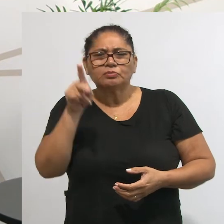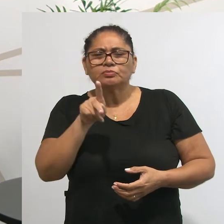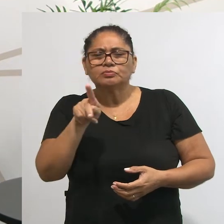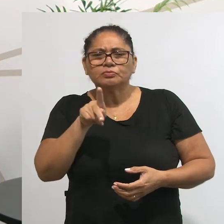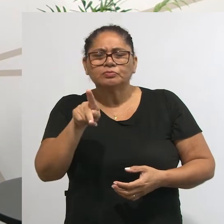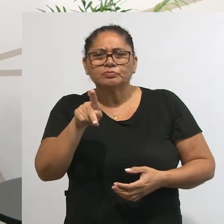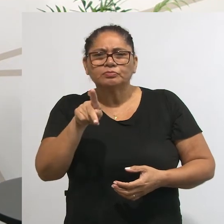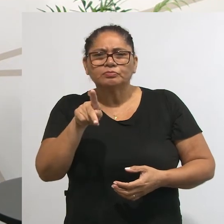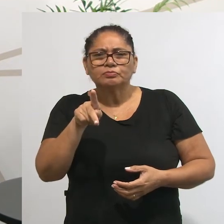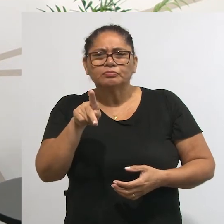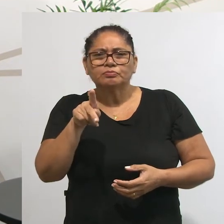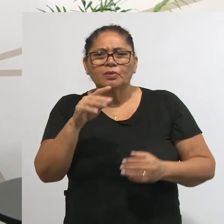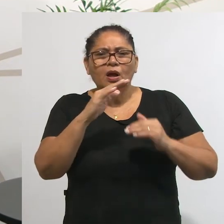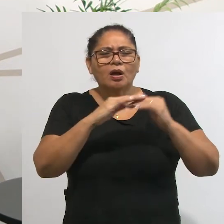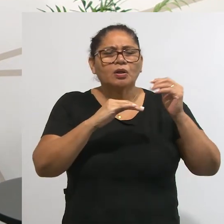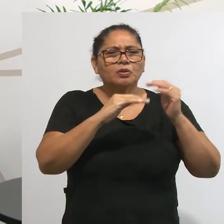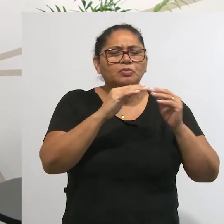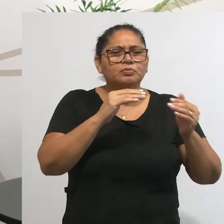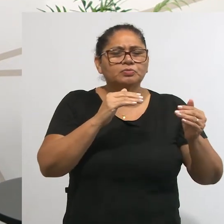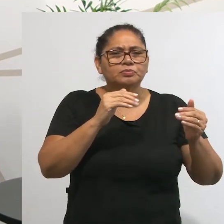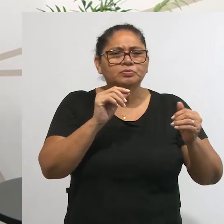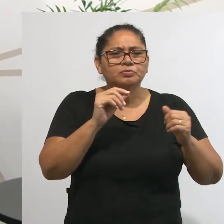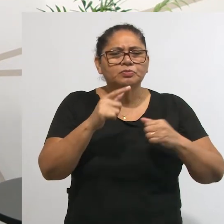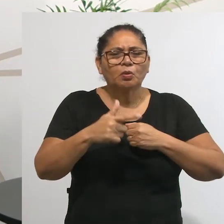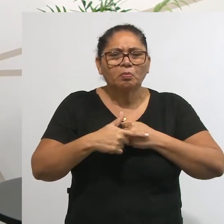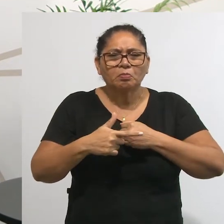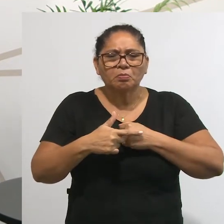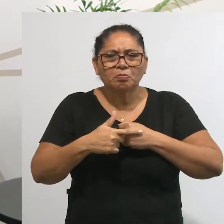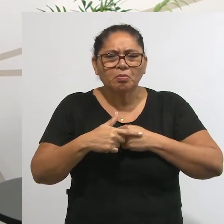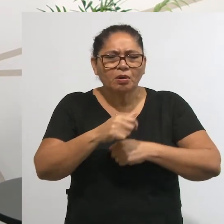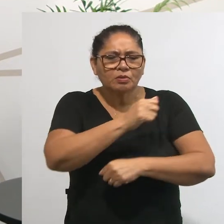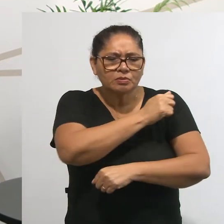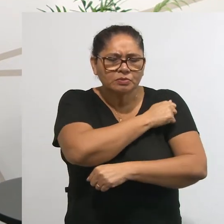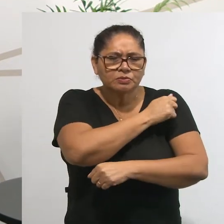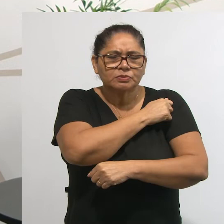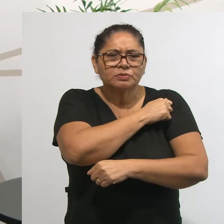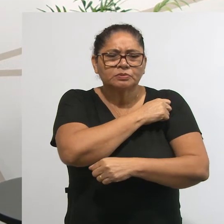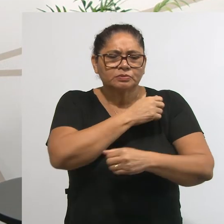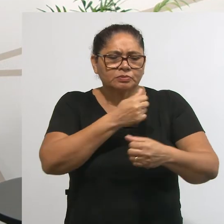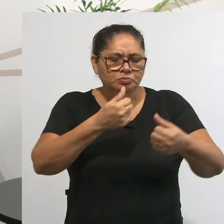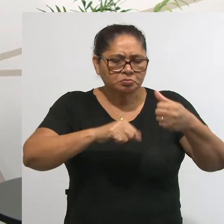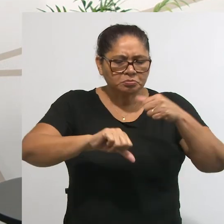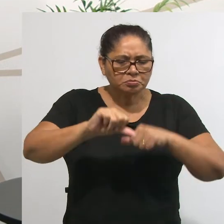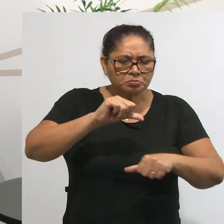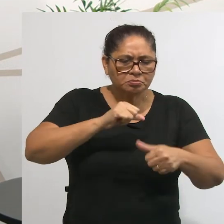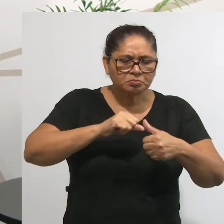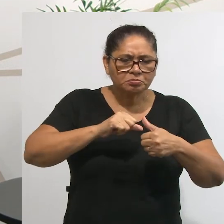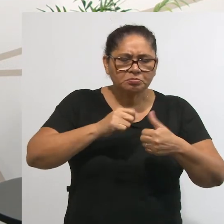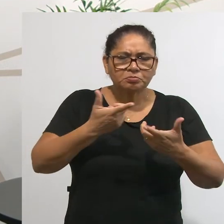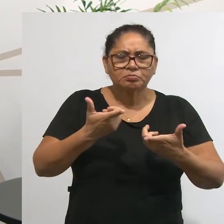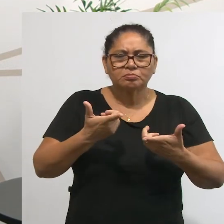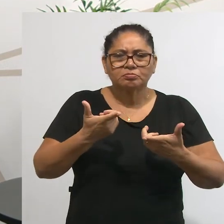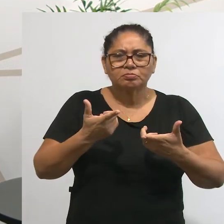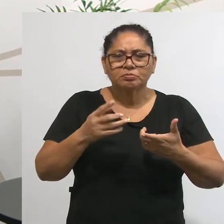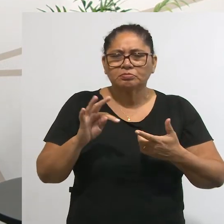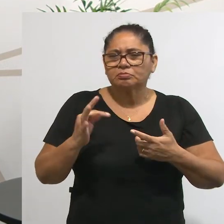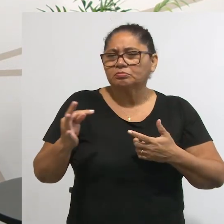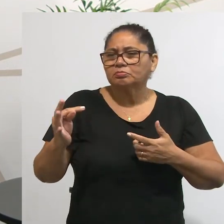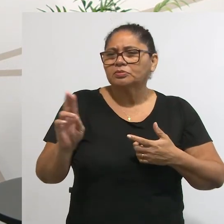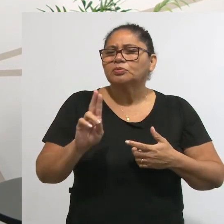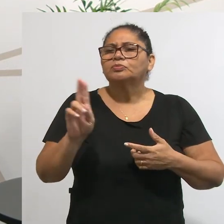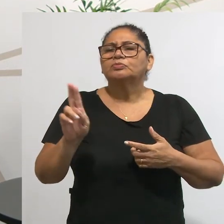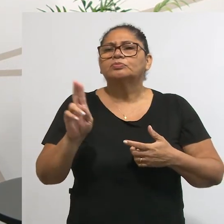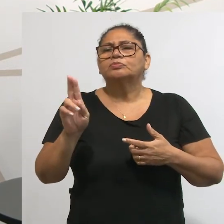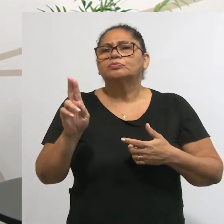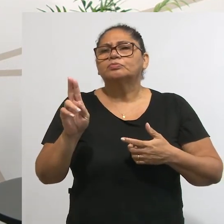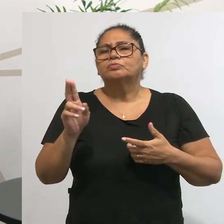função do professor, da função do aluno e que você avalie o quanto a técnica que